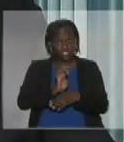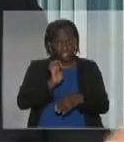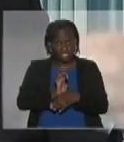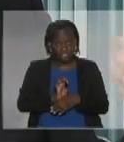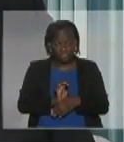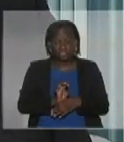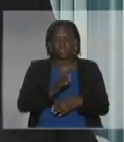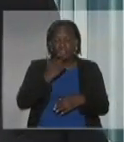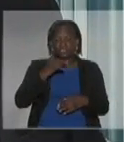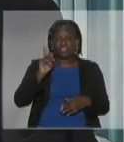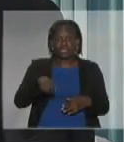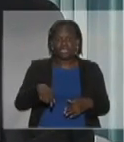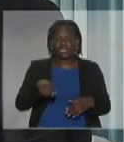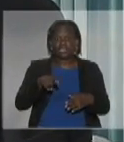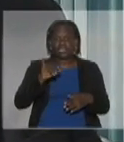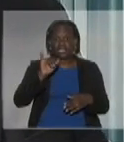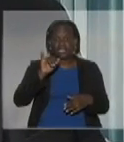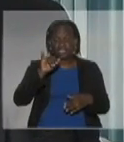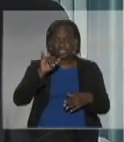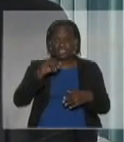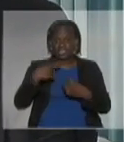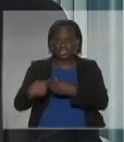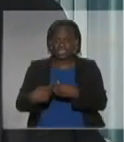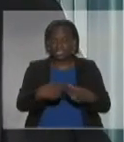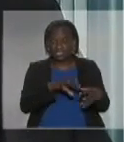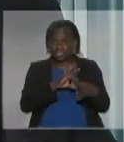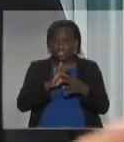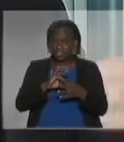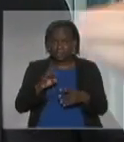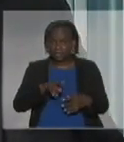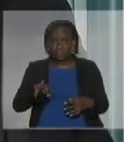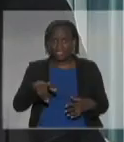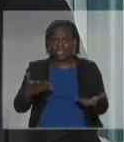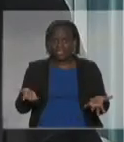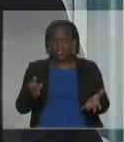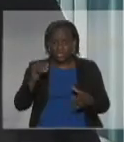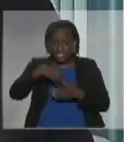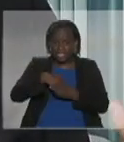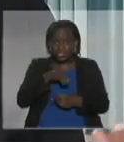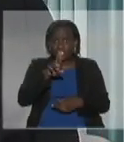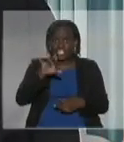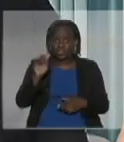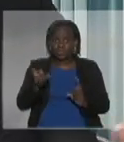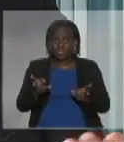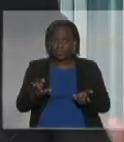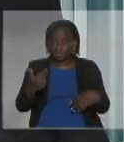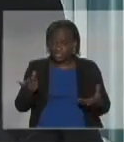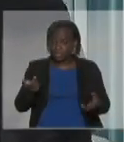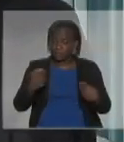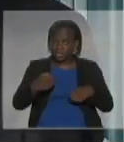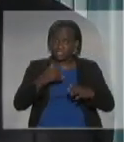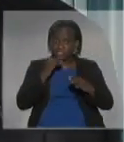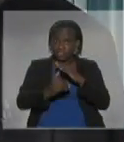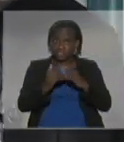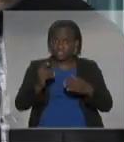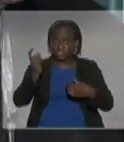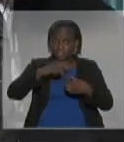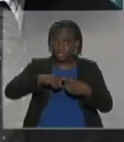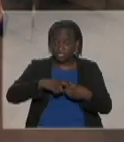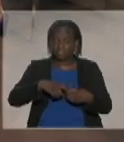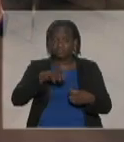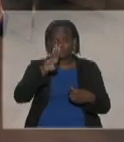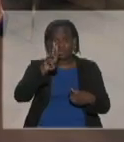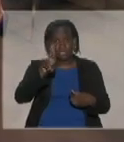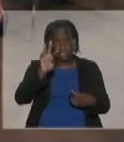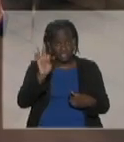gestão do Estado, um transporte intermunicipal. Mas não é. Então tinha que estar nessa integração